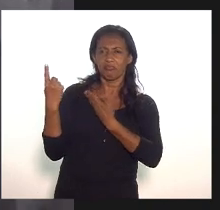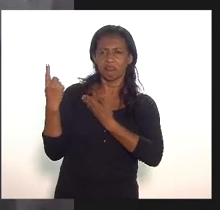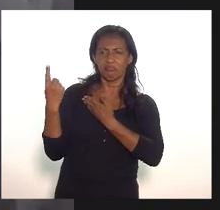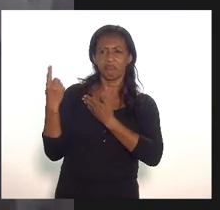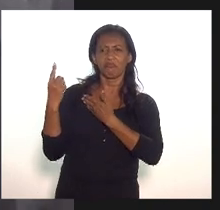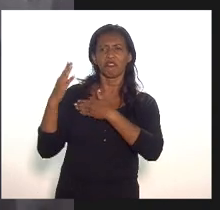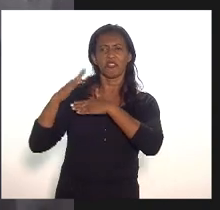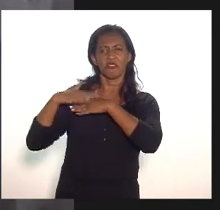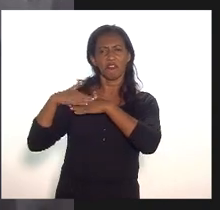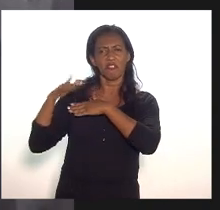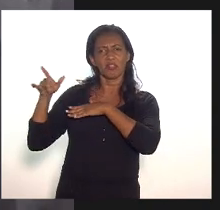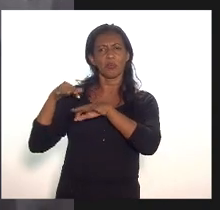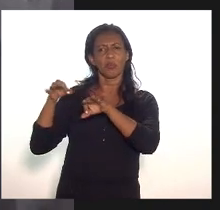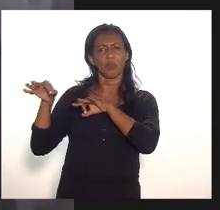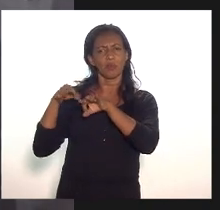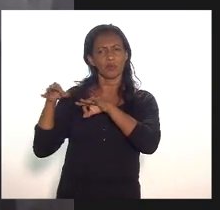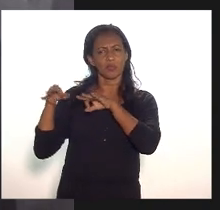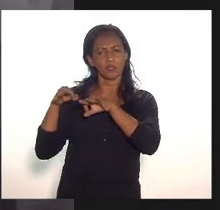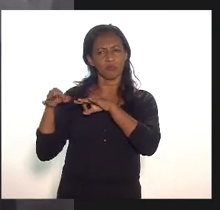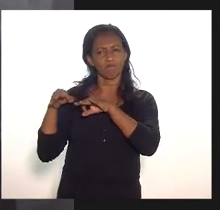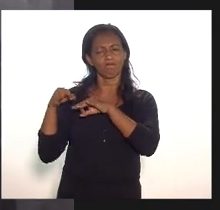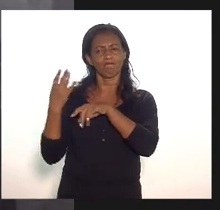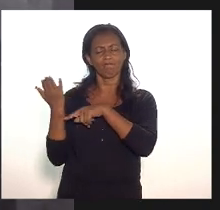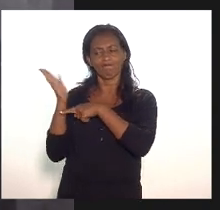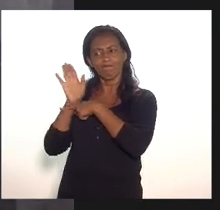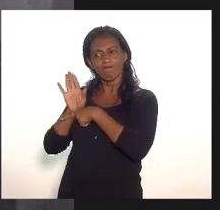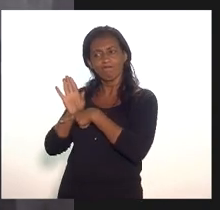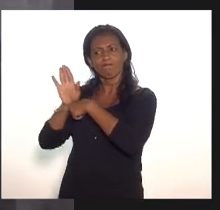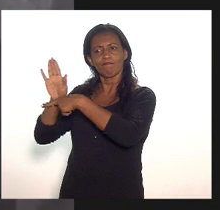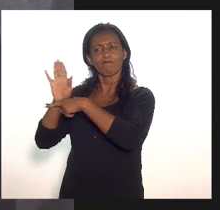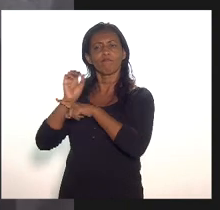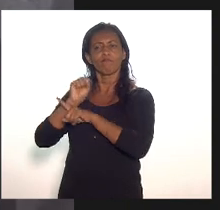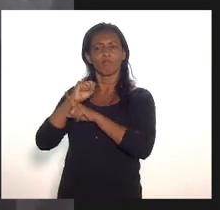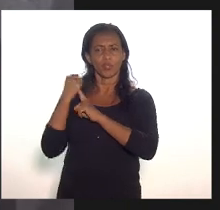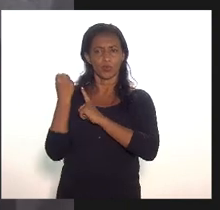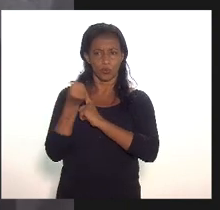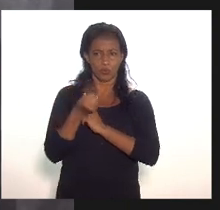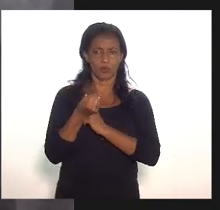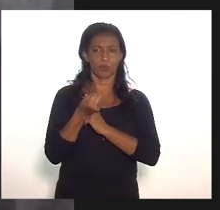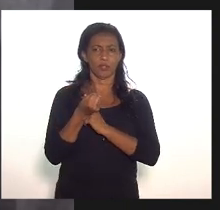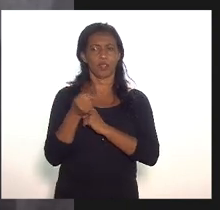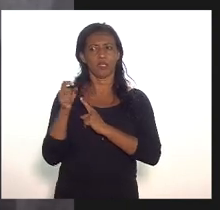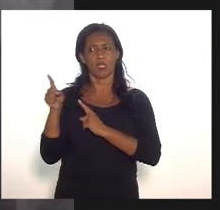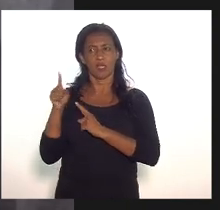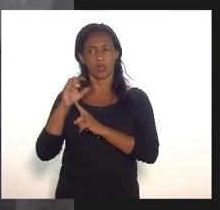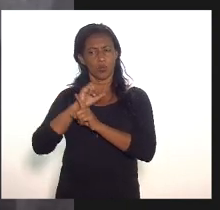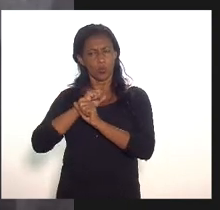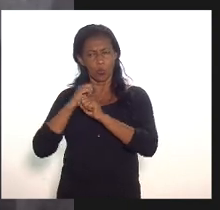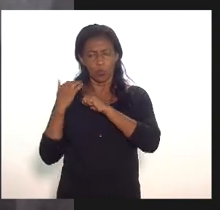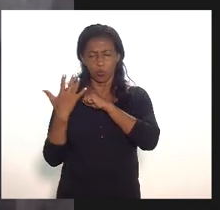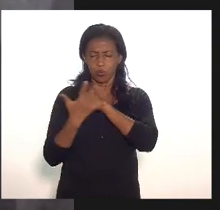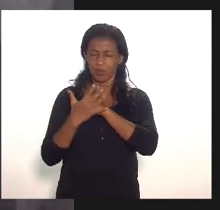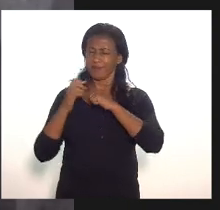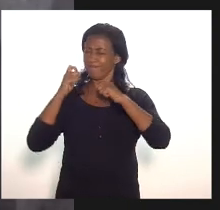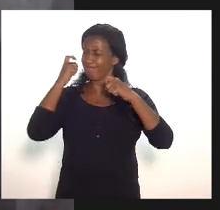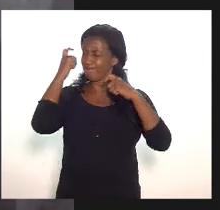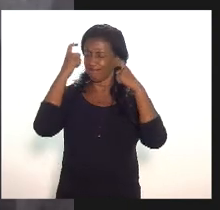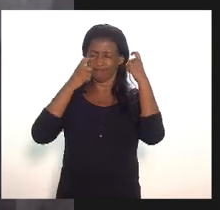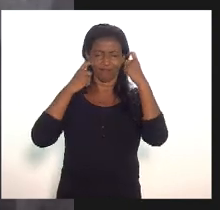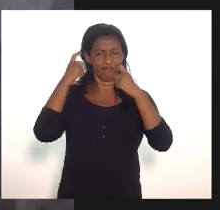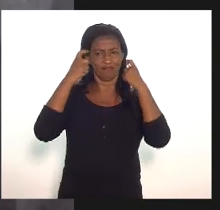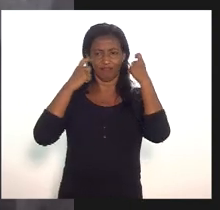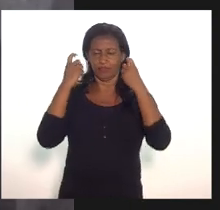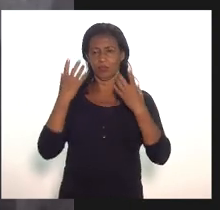faz um belíssimo projeto em prol da nossa sociedade. Esse Covid está me preocupando muito,